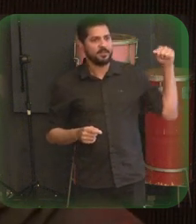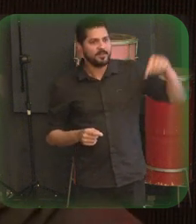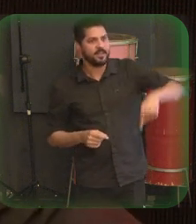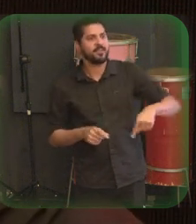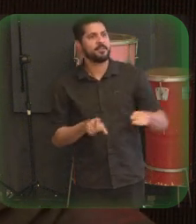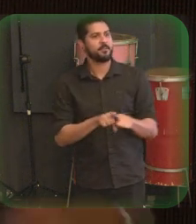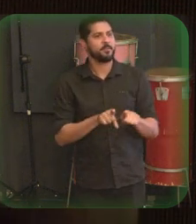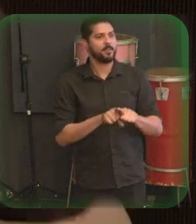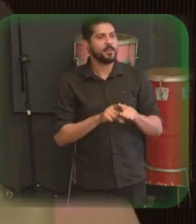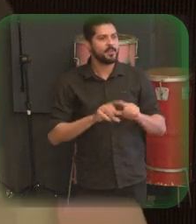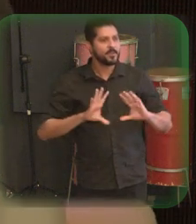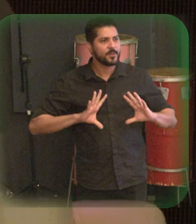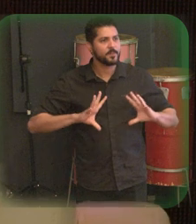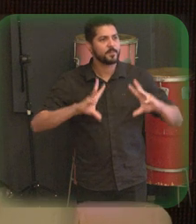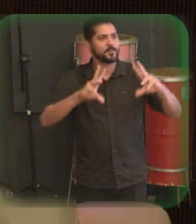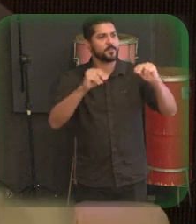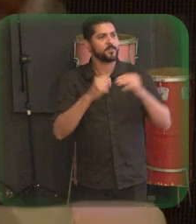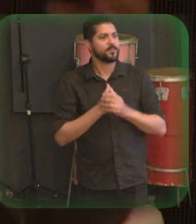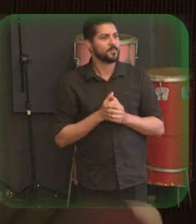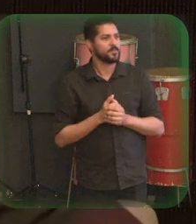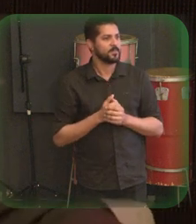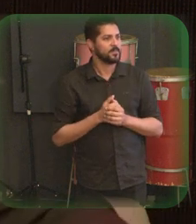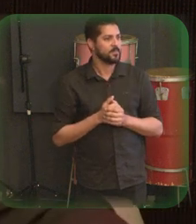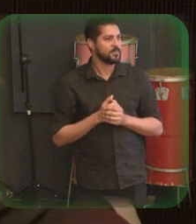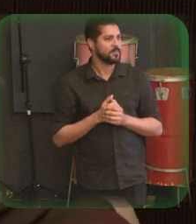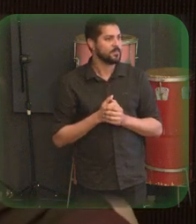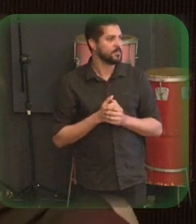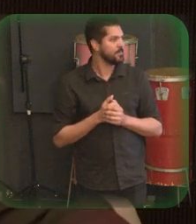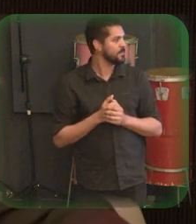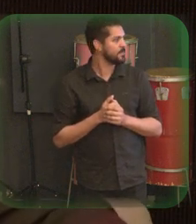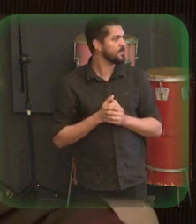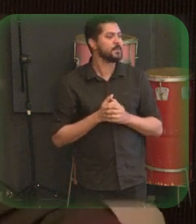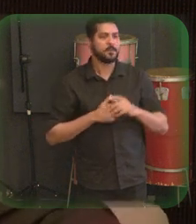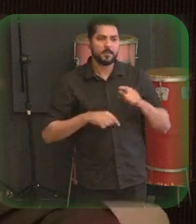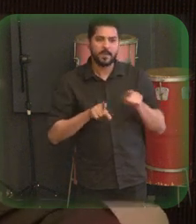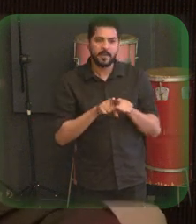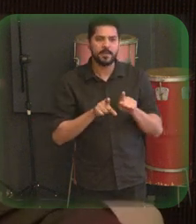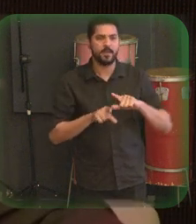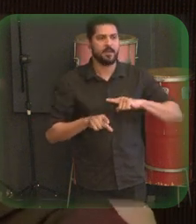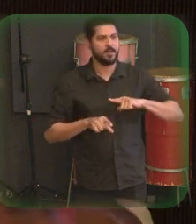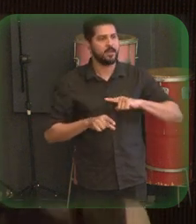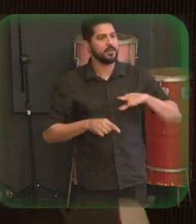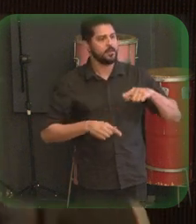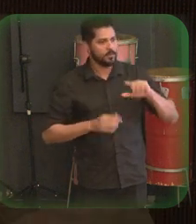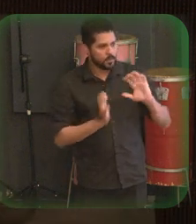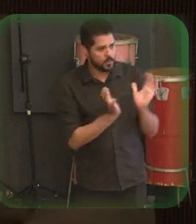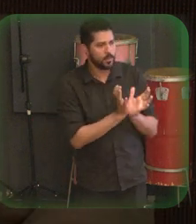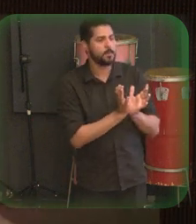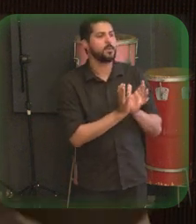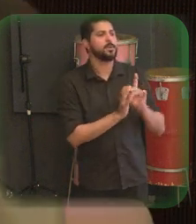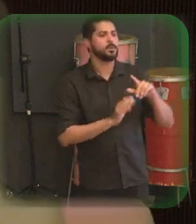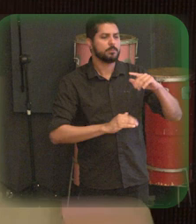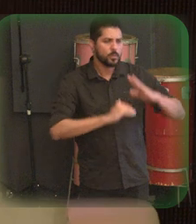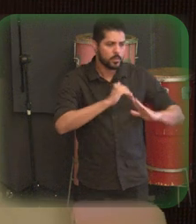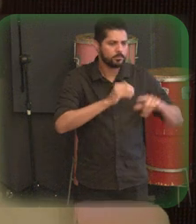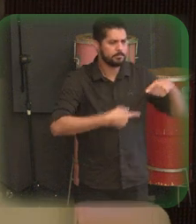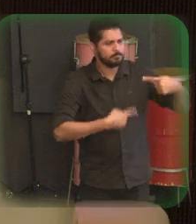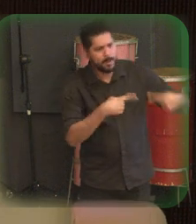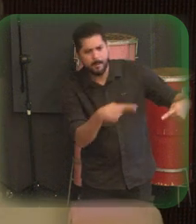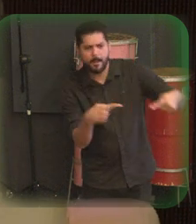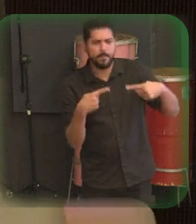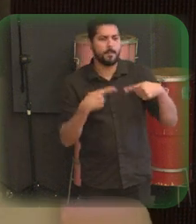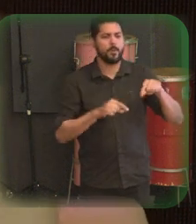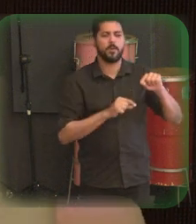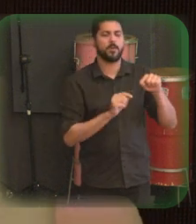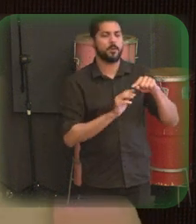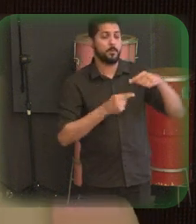de vocês. Tem um pessoal aqui, ministro, está trabalhando na nossa construção da nossa política de direitos humanos, não posso deixar de citar, estou vendo ali Maciel,